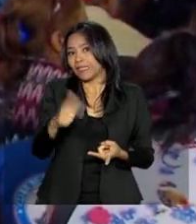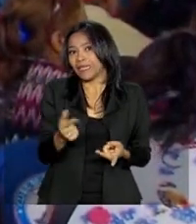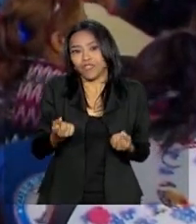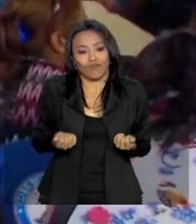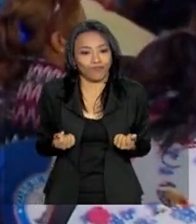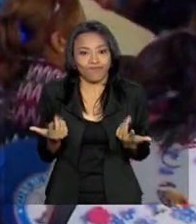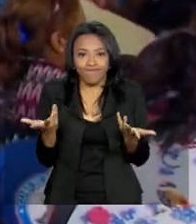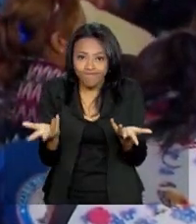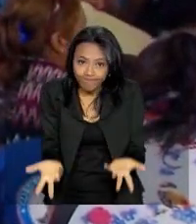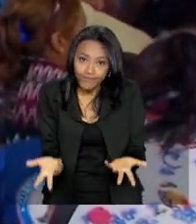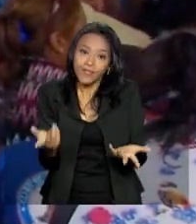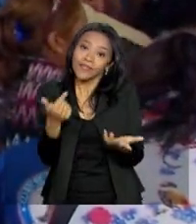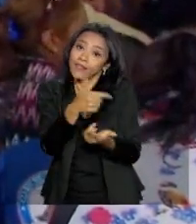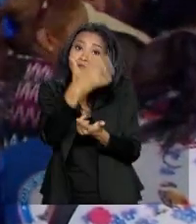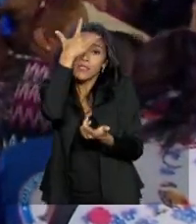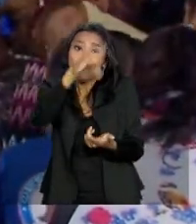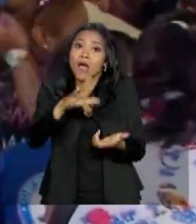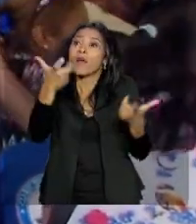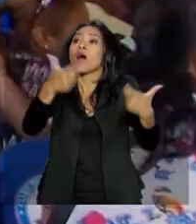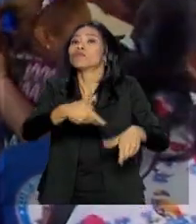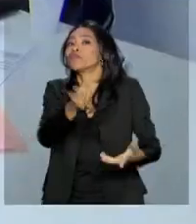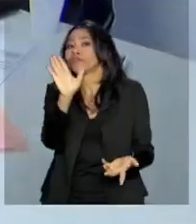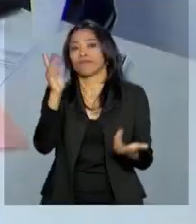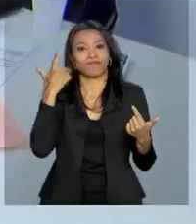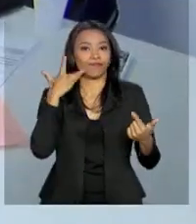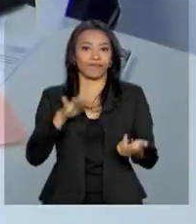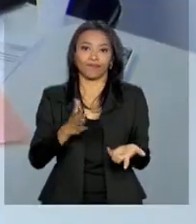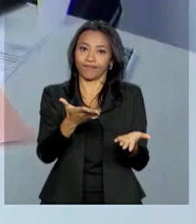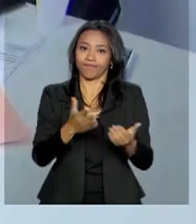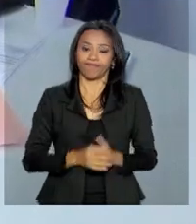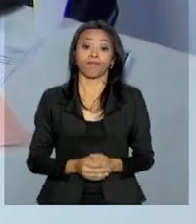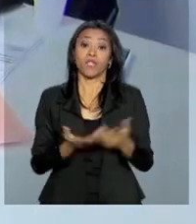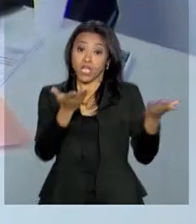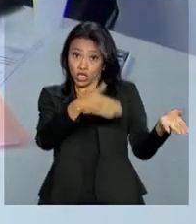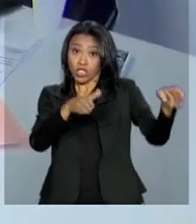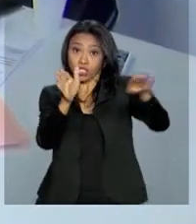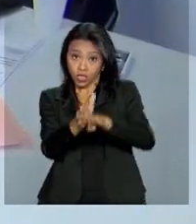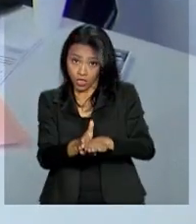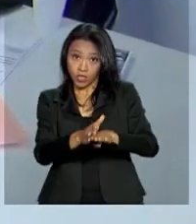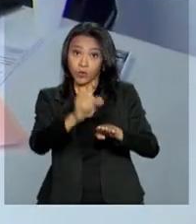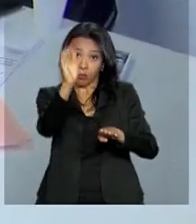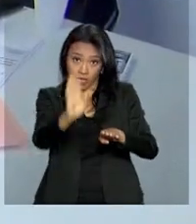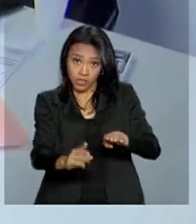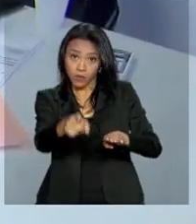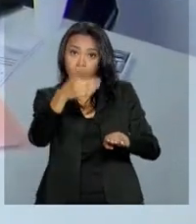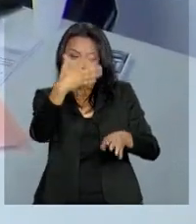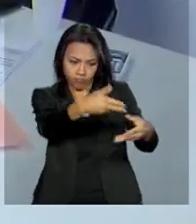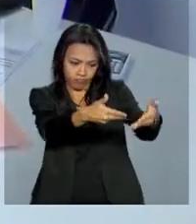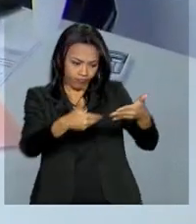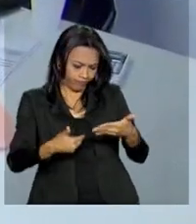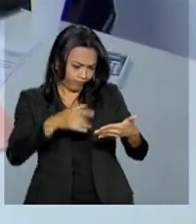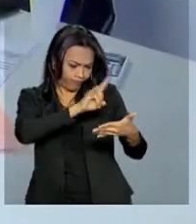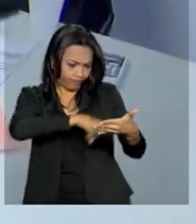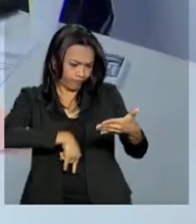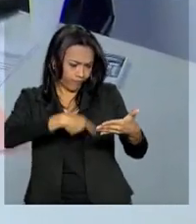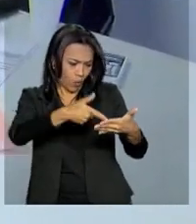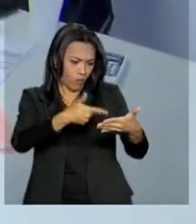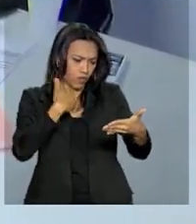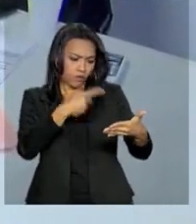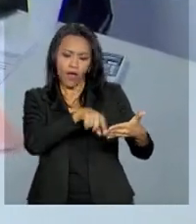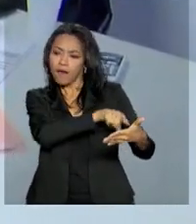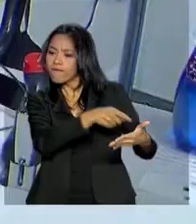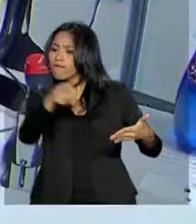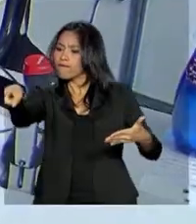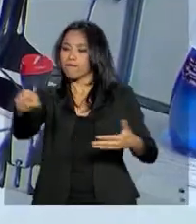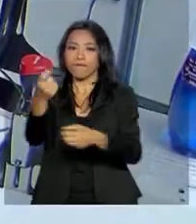financeiras e sem destino certo no brasil ao chegar no brasil a polícia federal checa a documentação de todos e encaminha para a